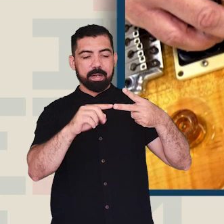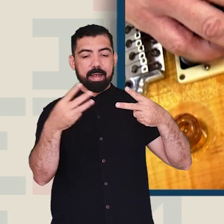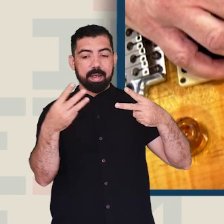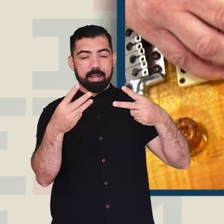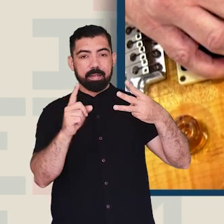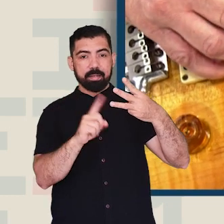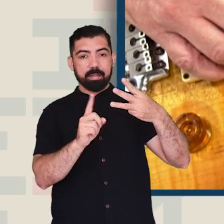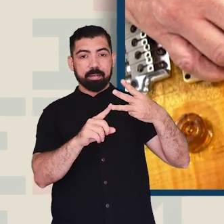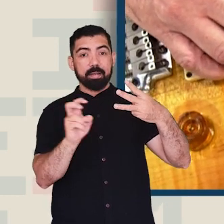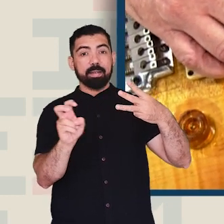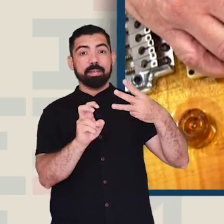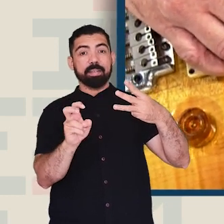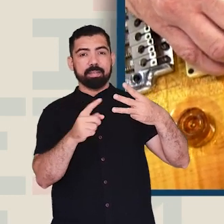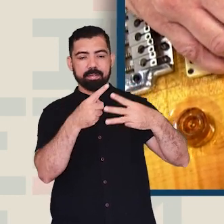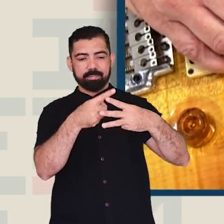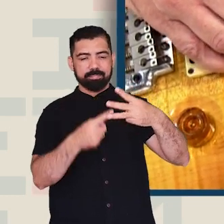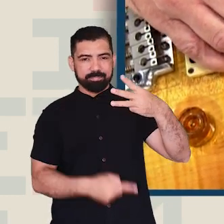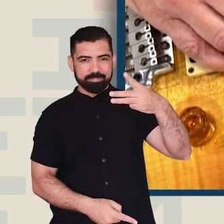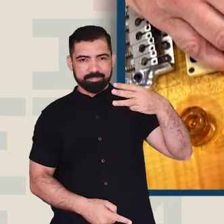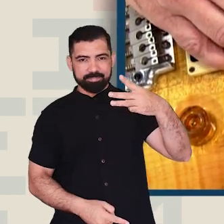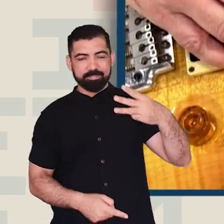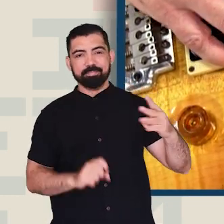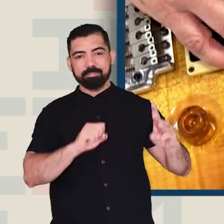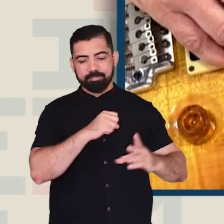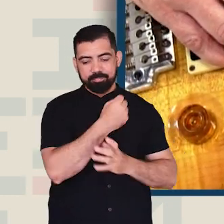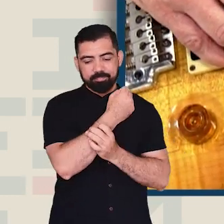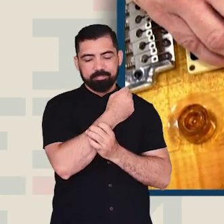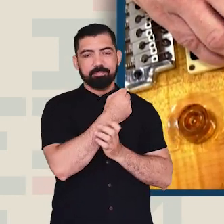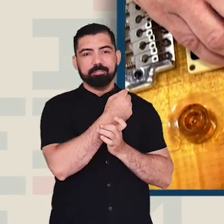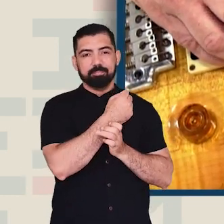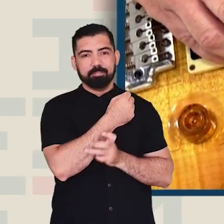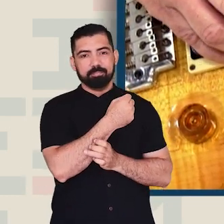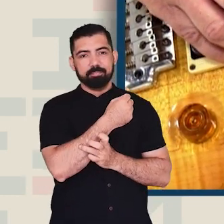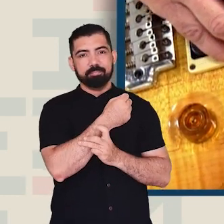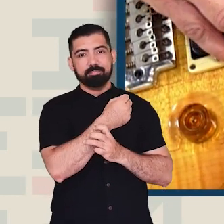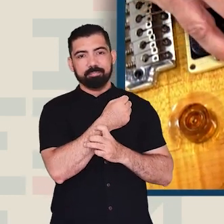aqui, e a quinta, né? Então,